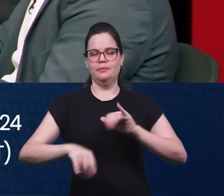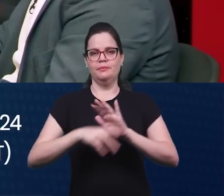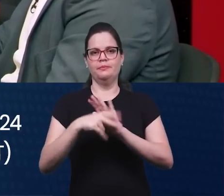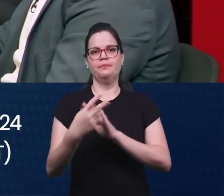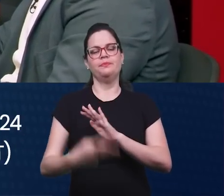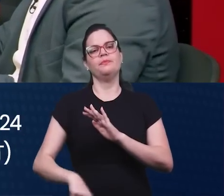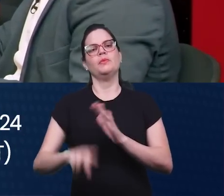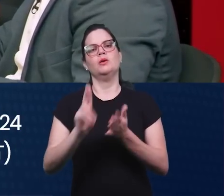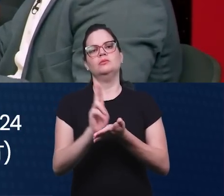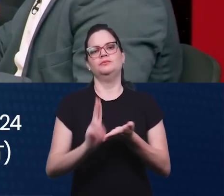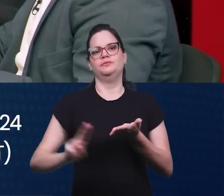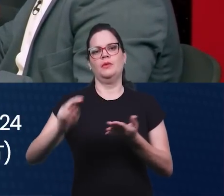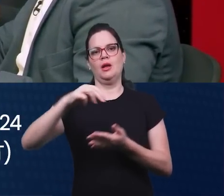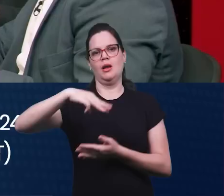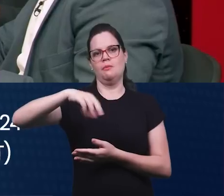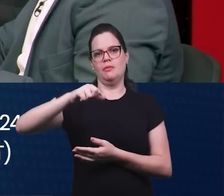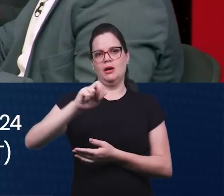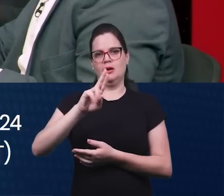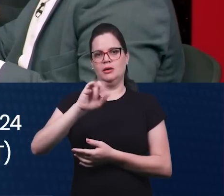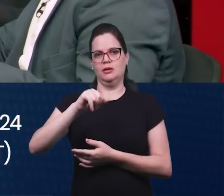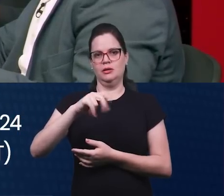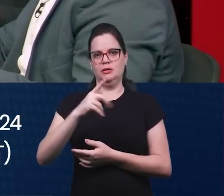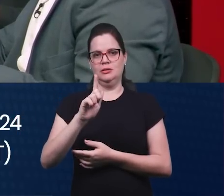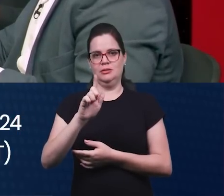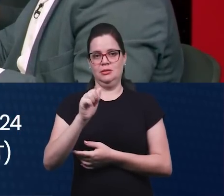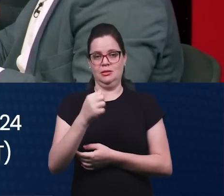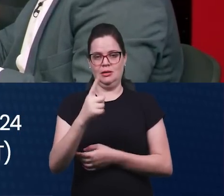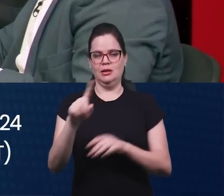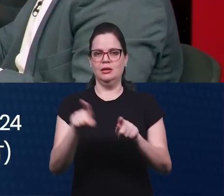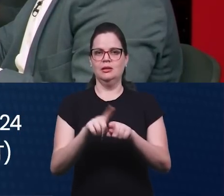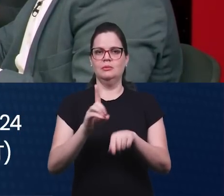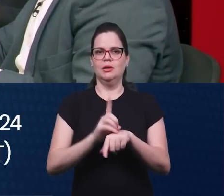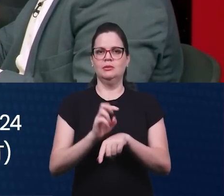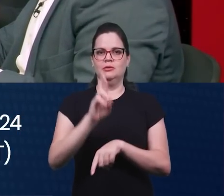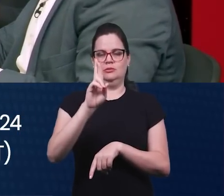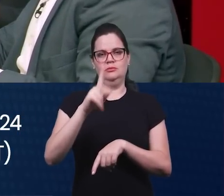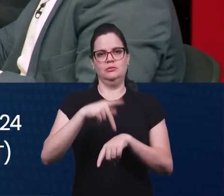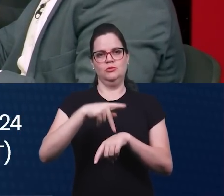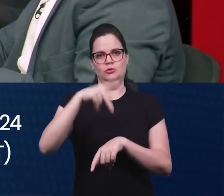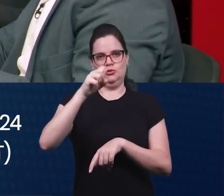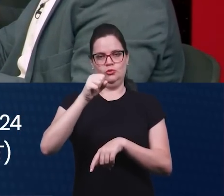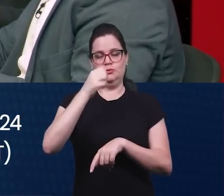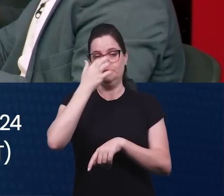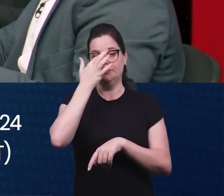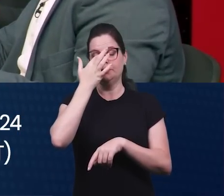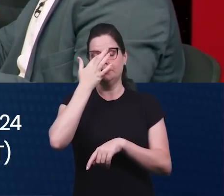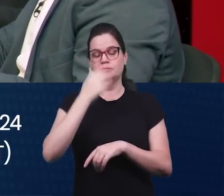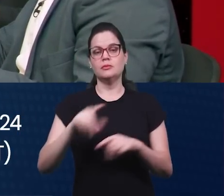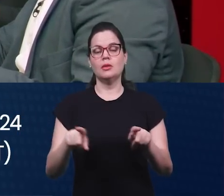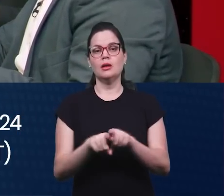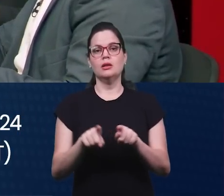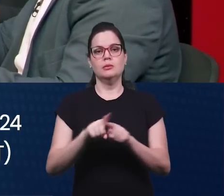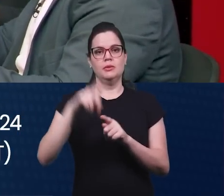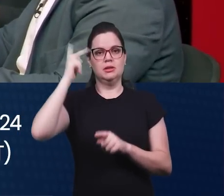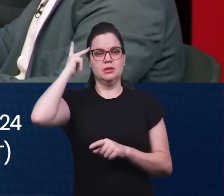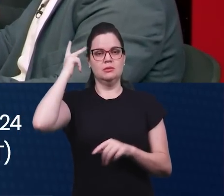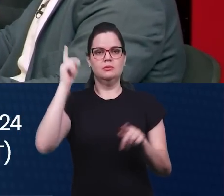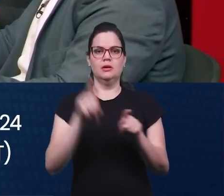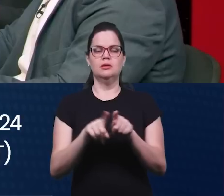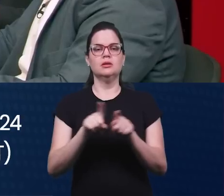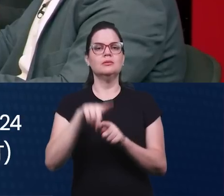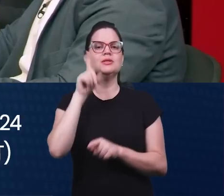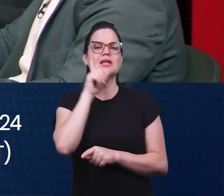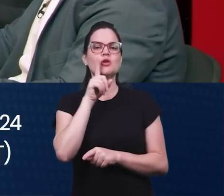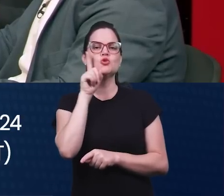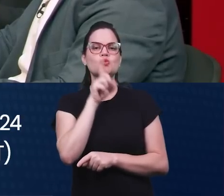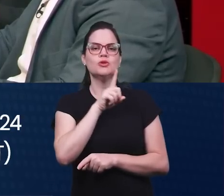Universidade Estadual de Maringá, pós-doutorado pela Universidade Estadual de Campinas e pela Universidade do Estado do Colorado, nos